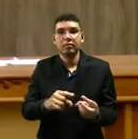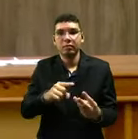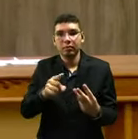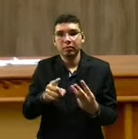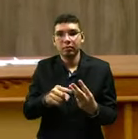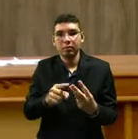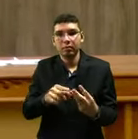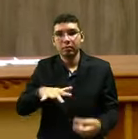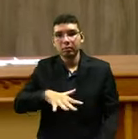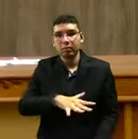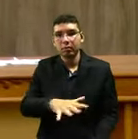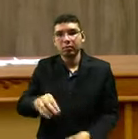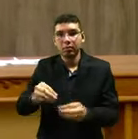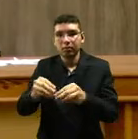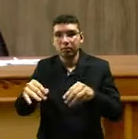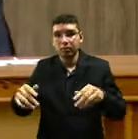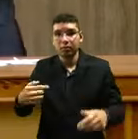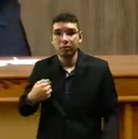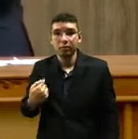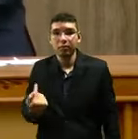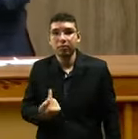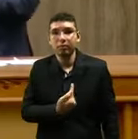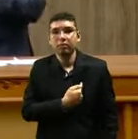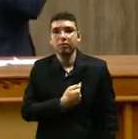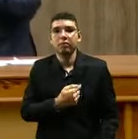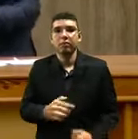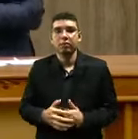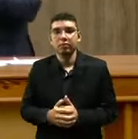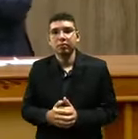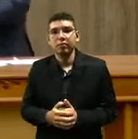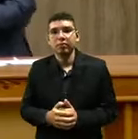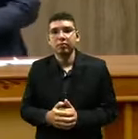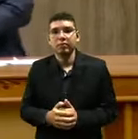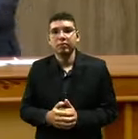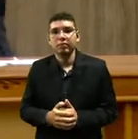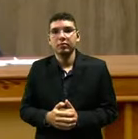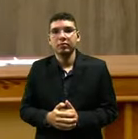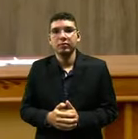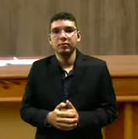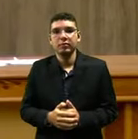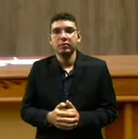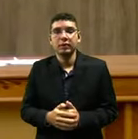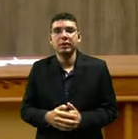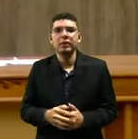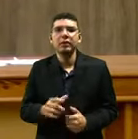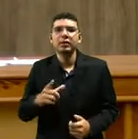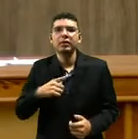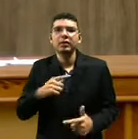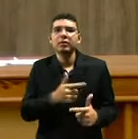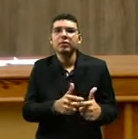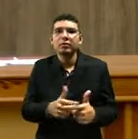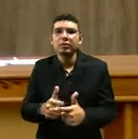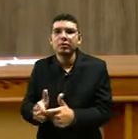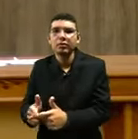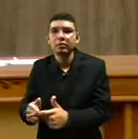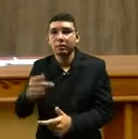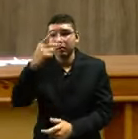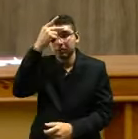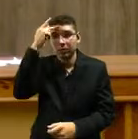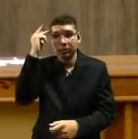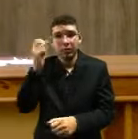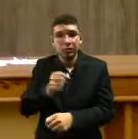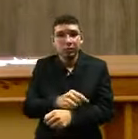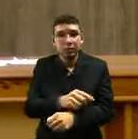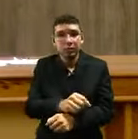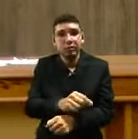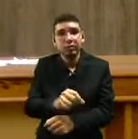nós O Semeador eu o Pergunta à igreja tem problema no semeador Ah Diga bem forte